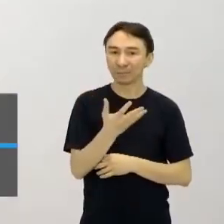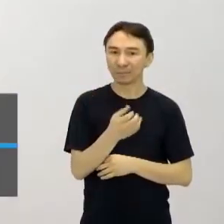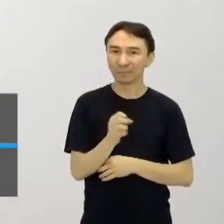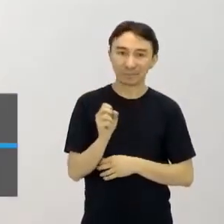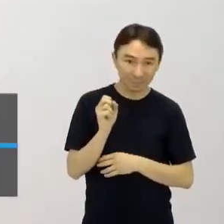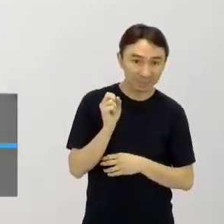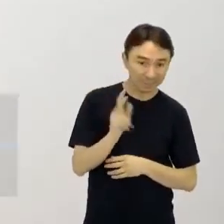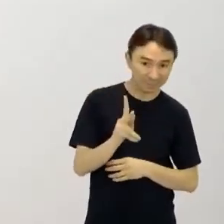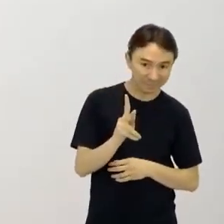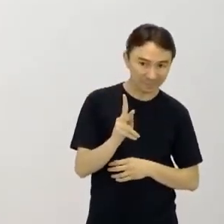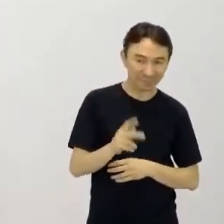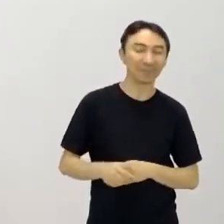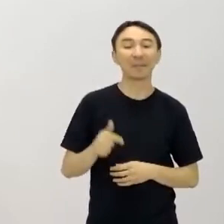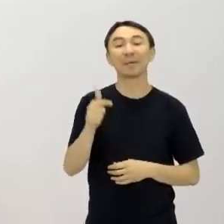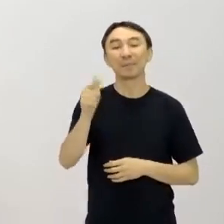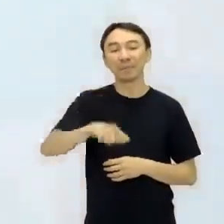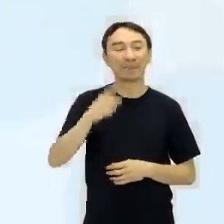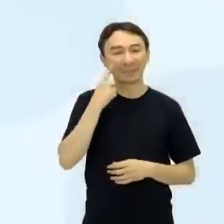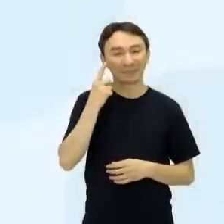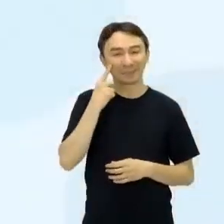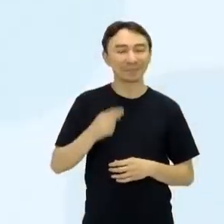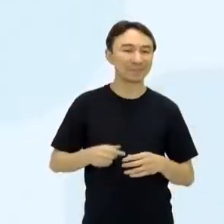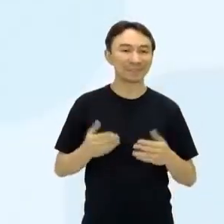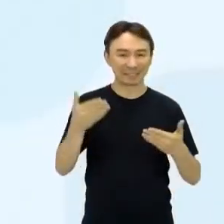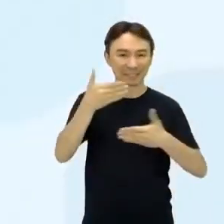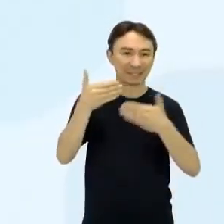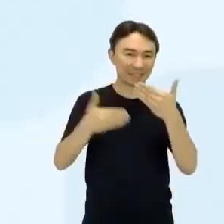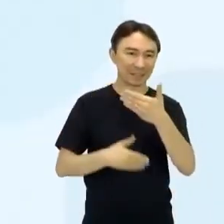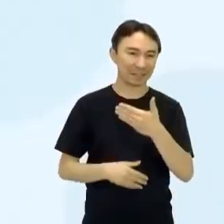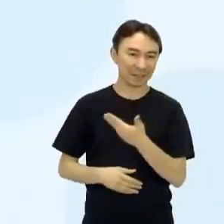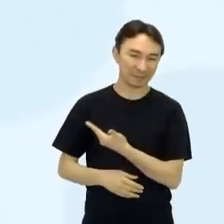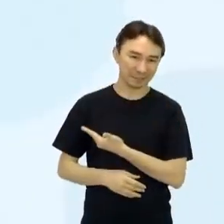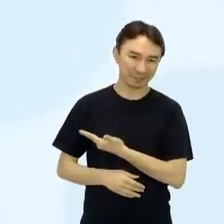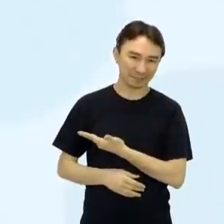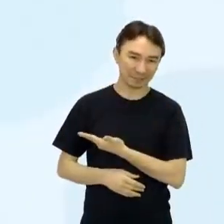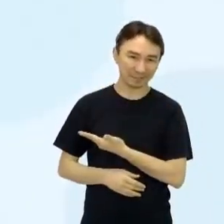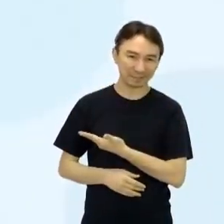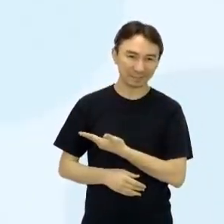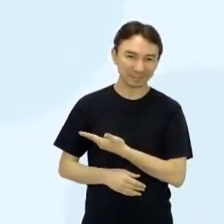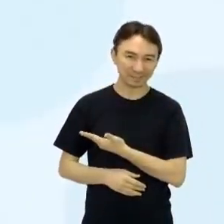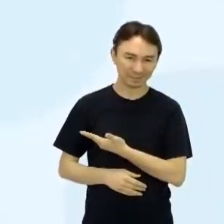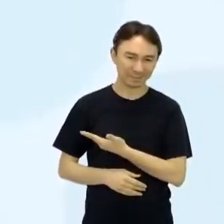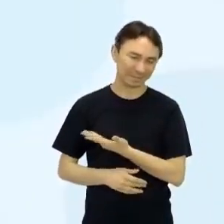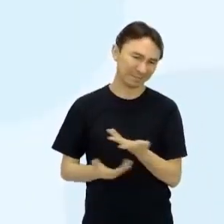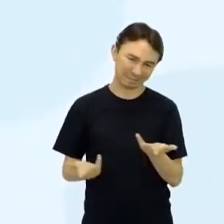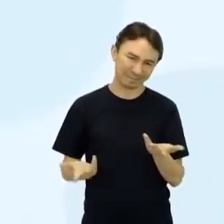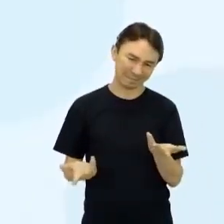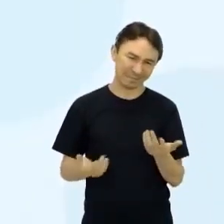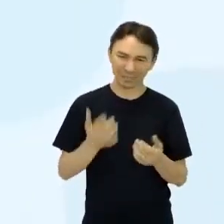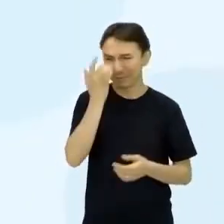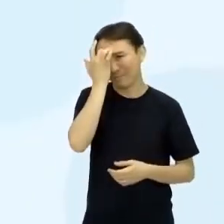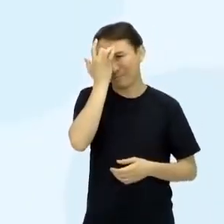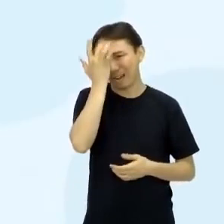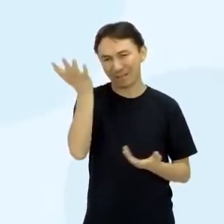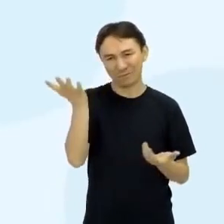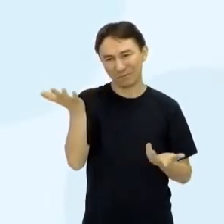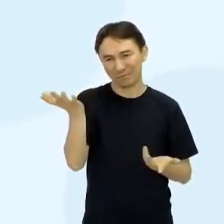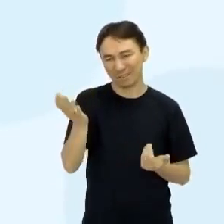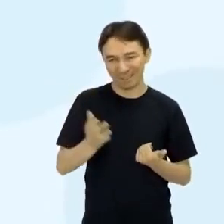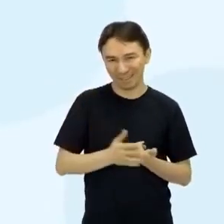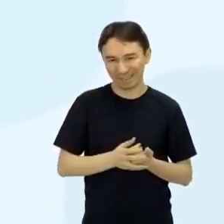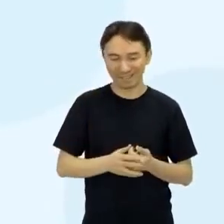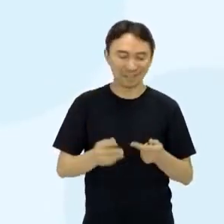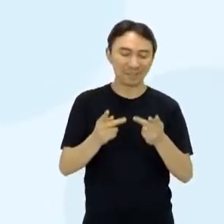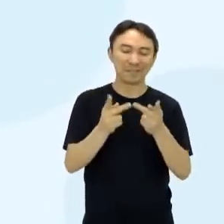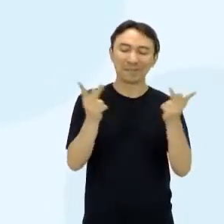ó, passando mais um slidezinho aí para vocês, ó, dá uma olhadinha. Muito prático, né? É muito fácil. Quando a gente fala de